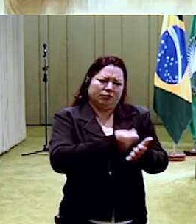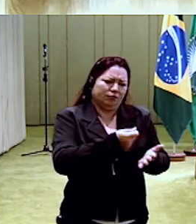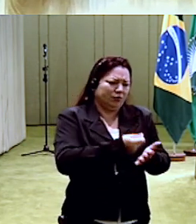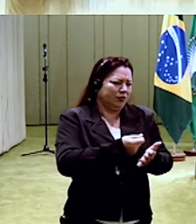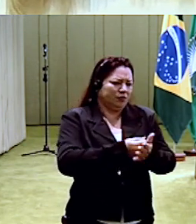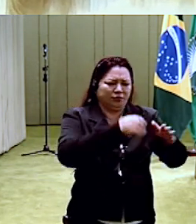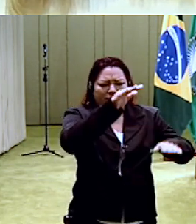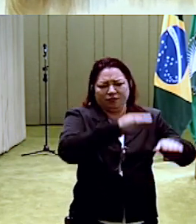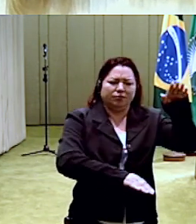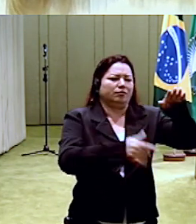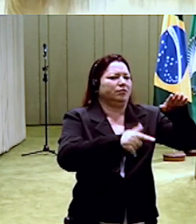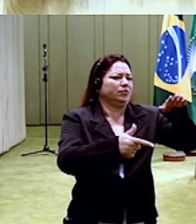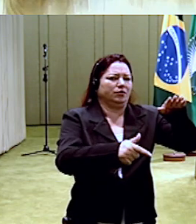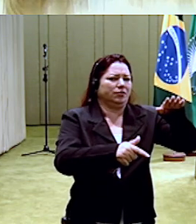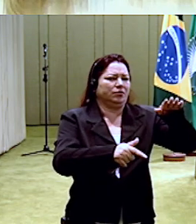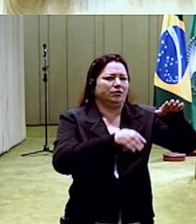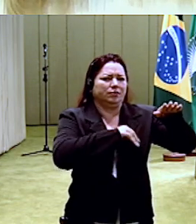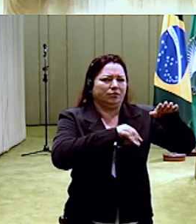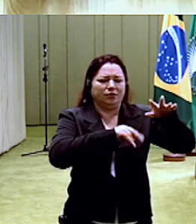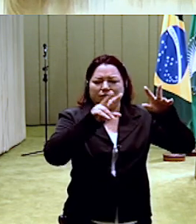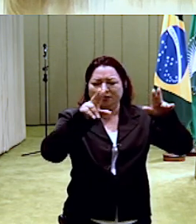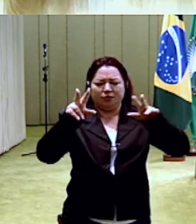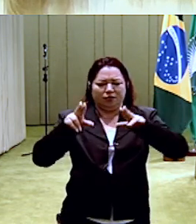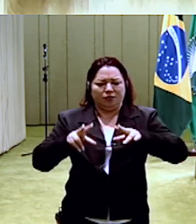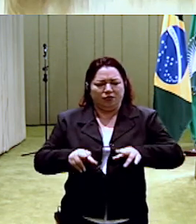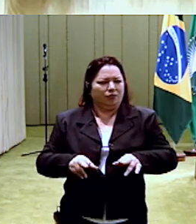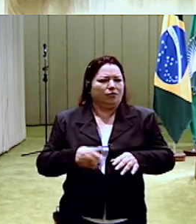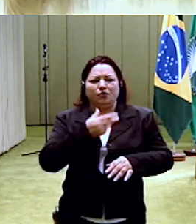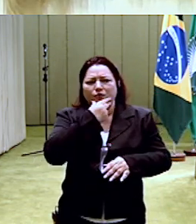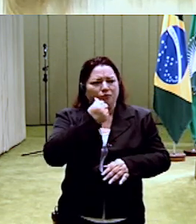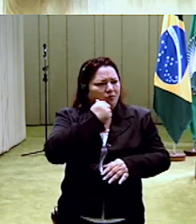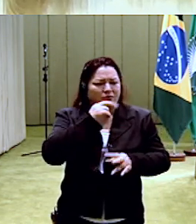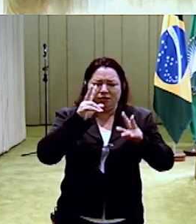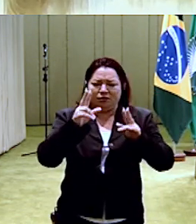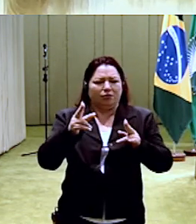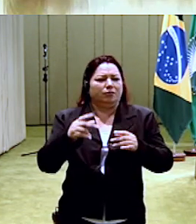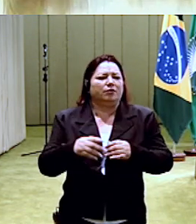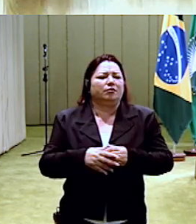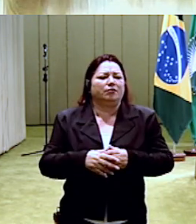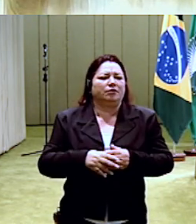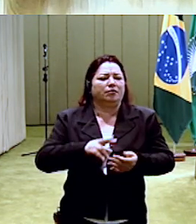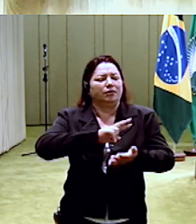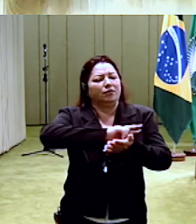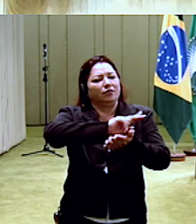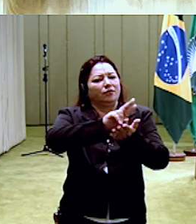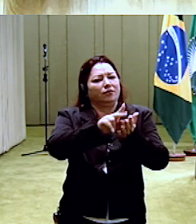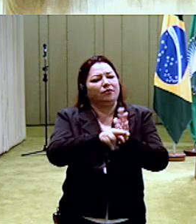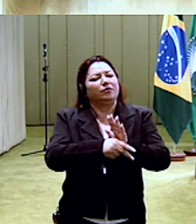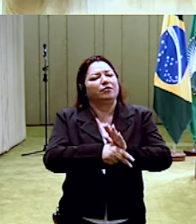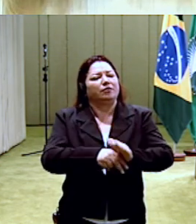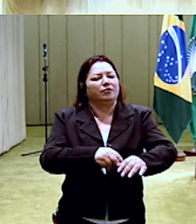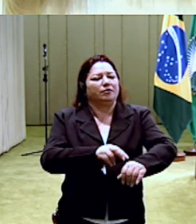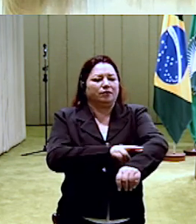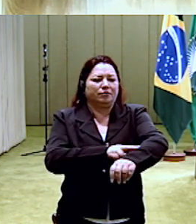obviamente, não há discriminação salarial de gênero, entre homens e mulheres, nem étnico-raciais, obviamente.